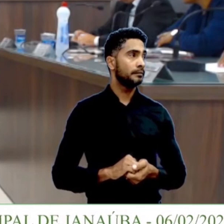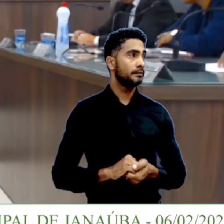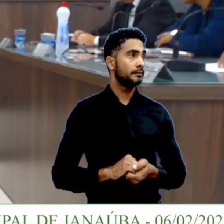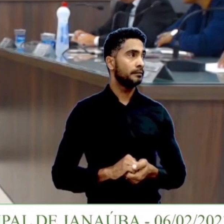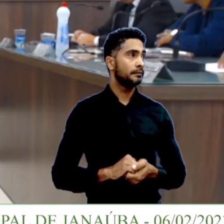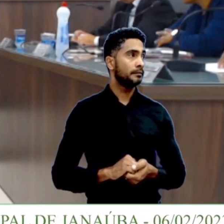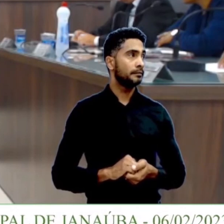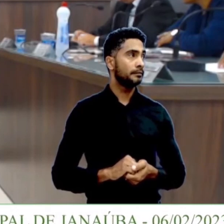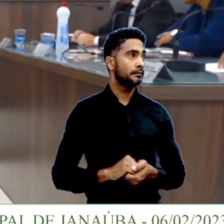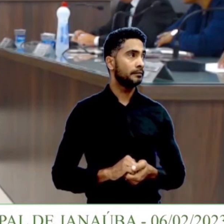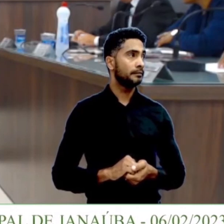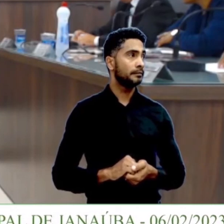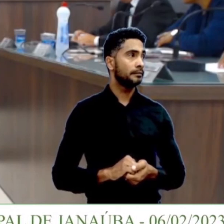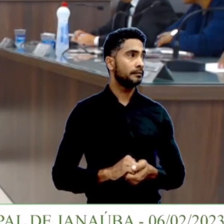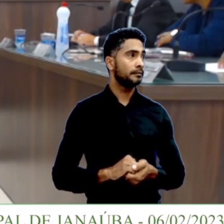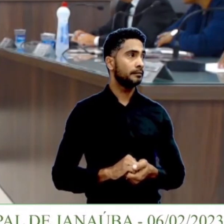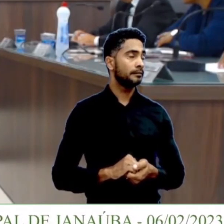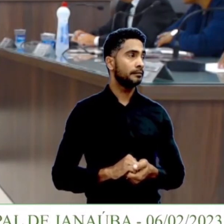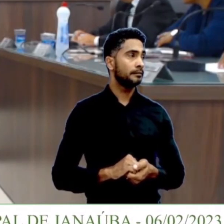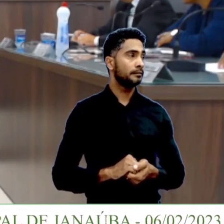Entendeu, não?